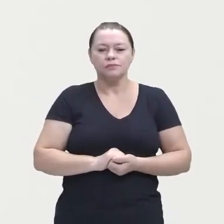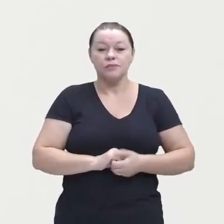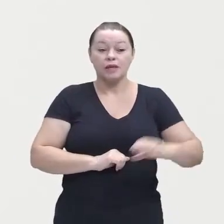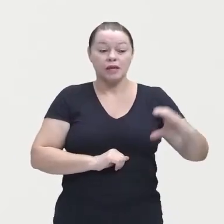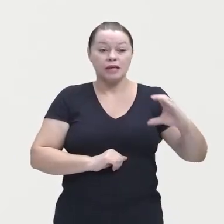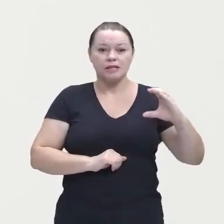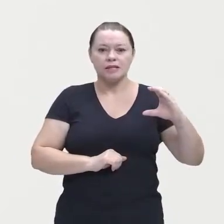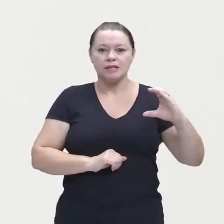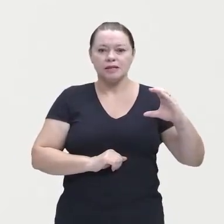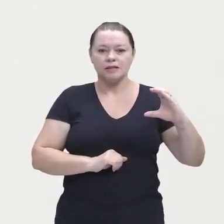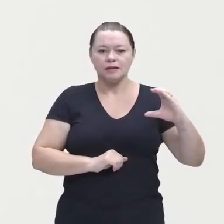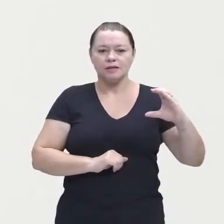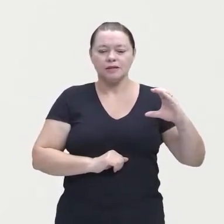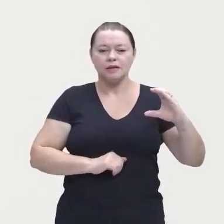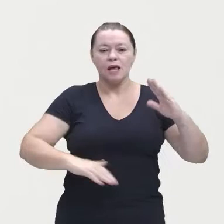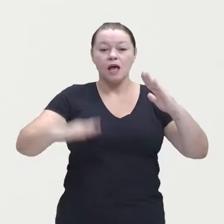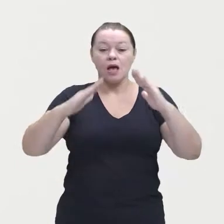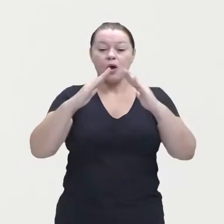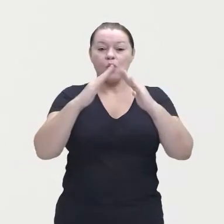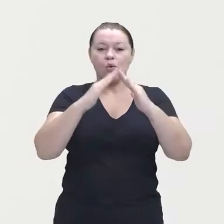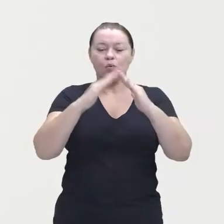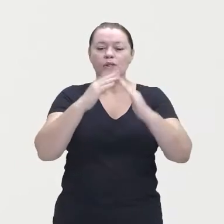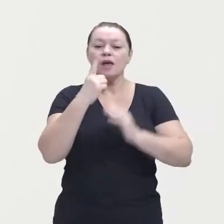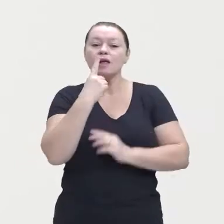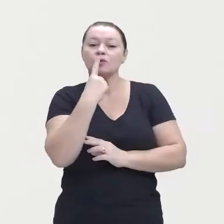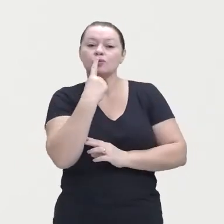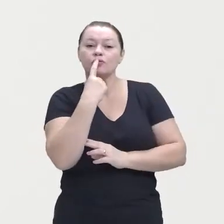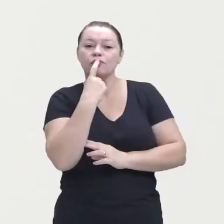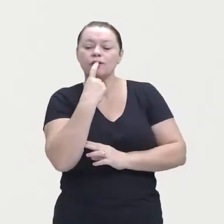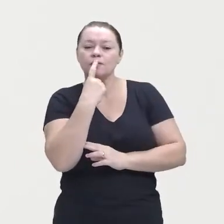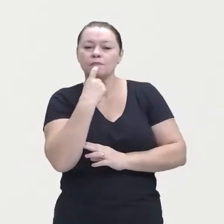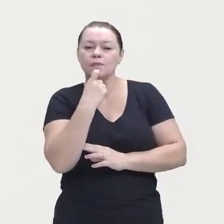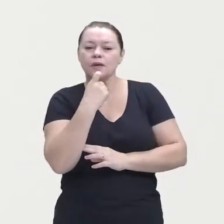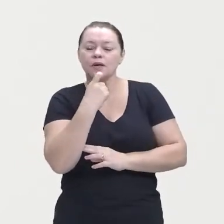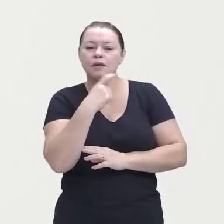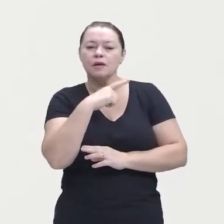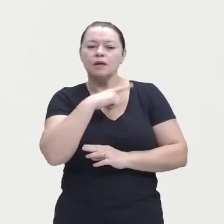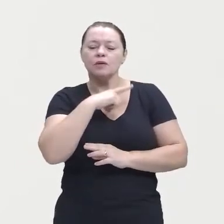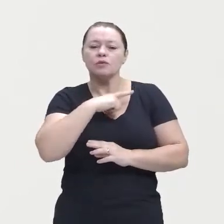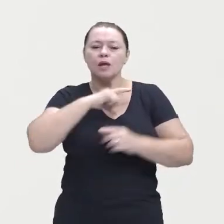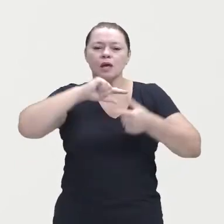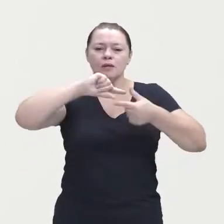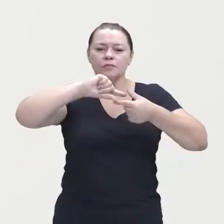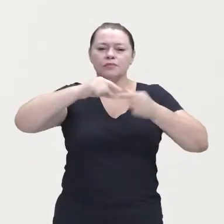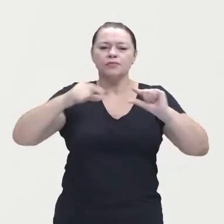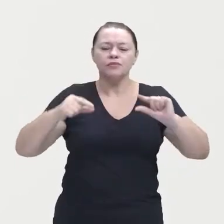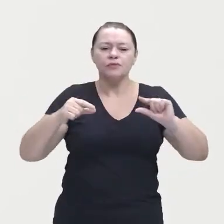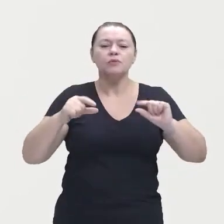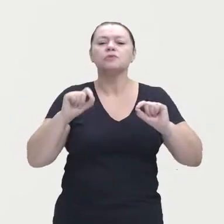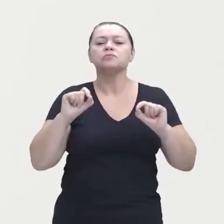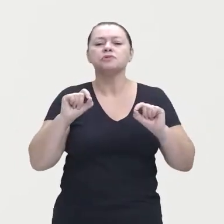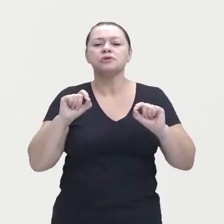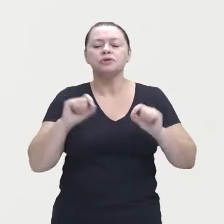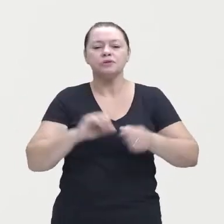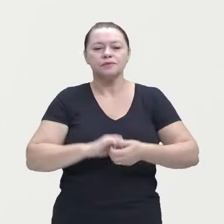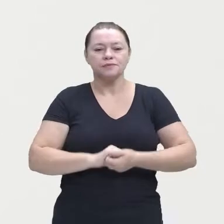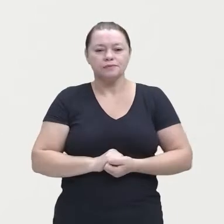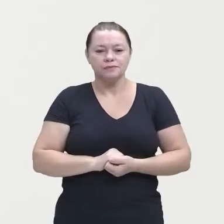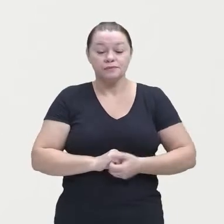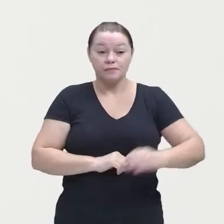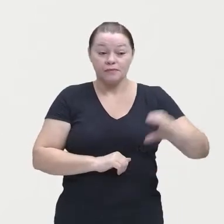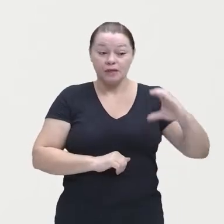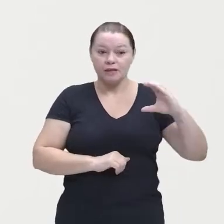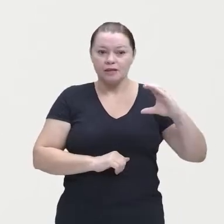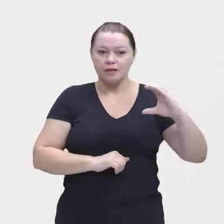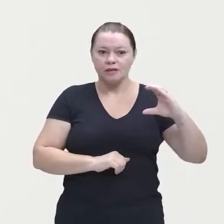Letra C. O teto vermelho tem o formato de 1. Letra